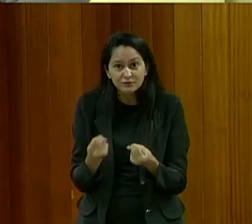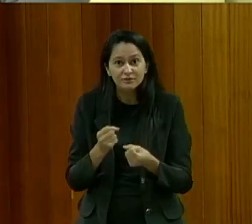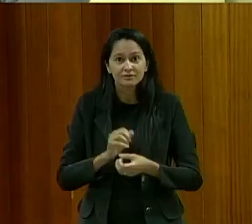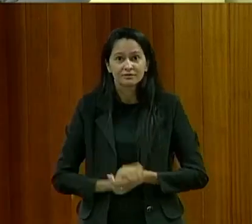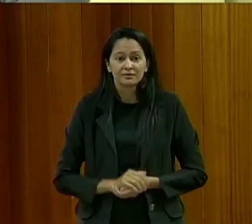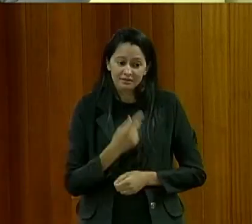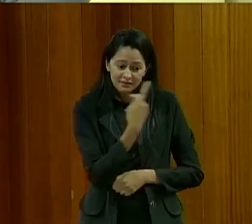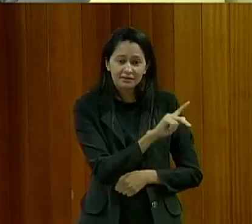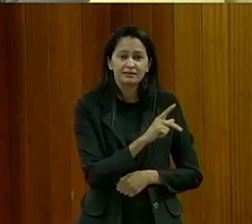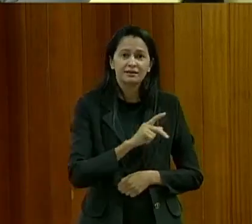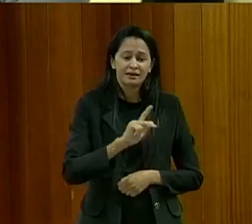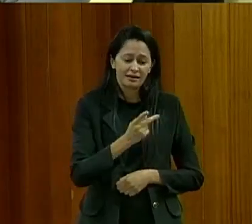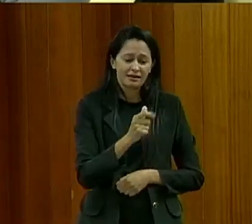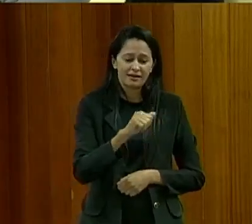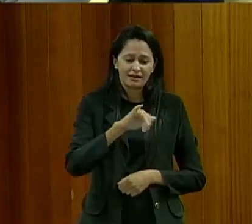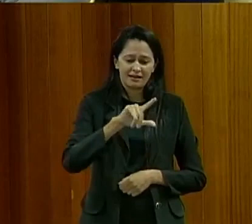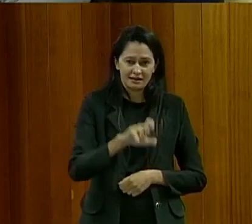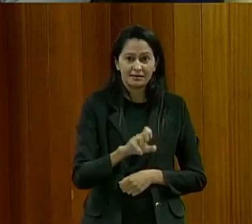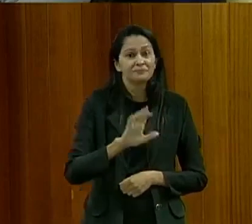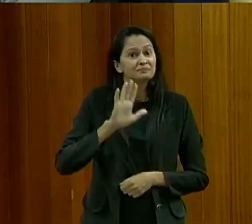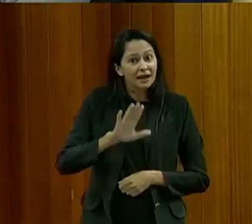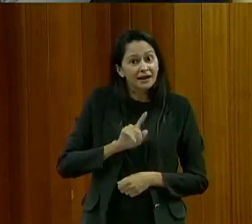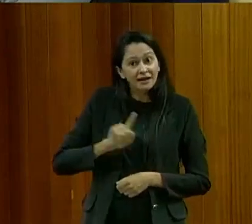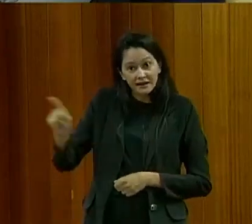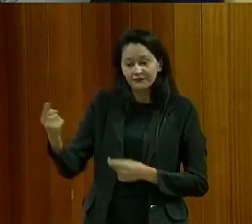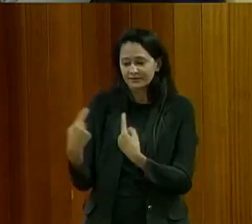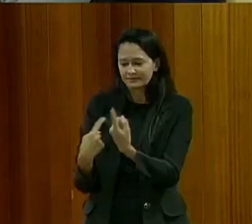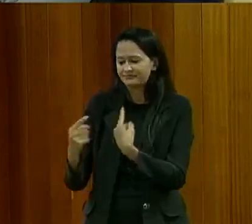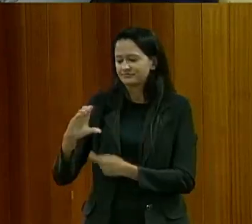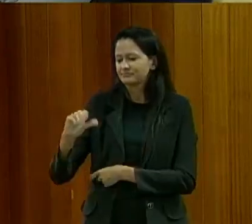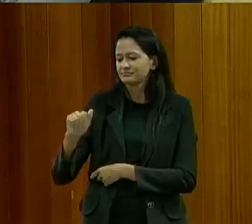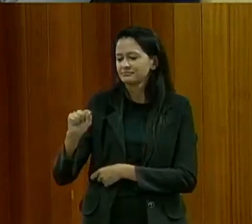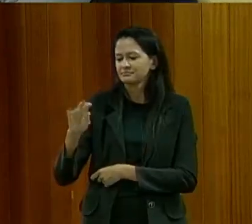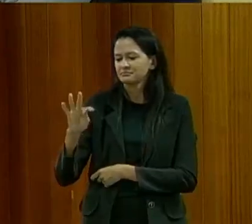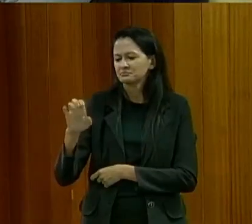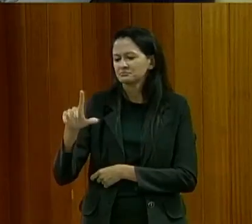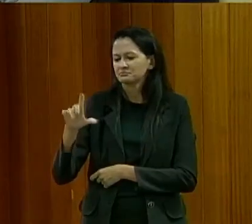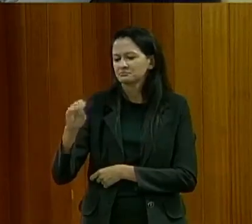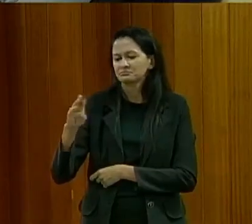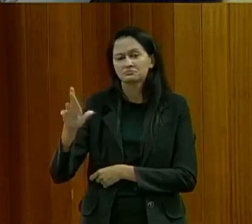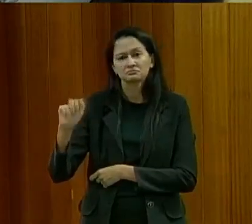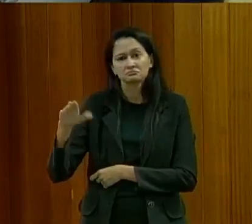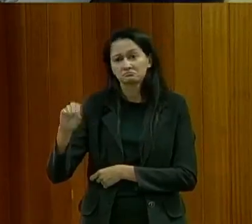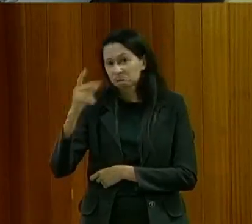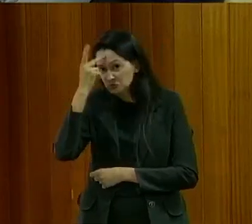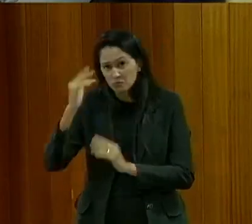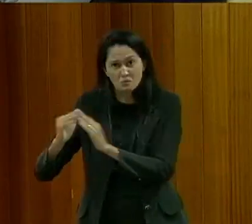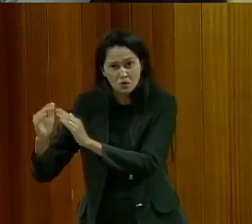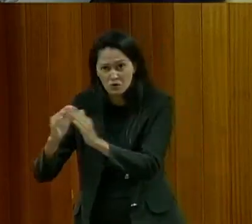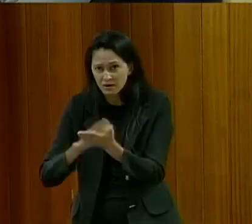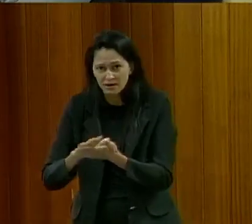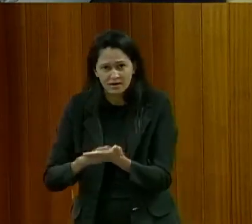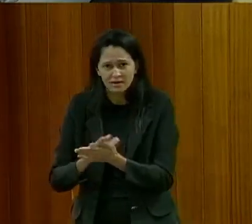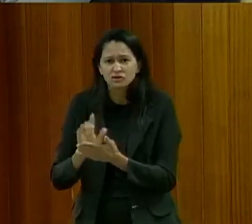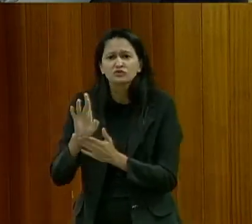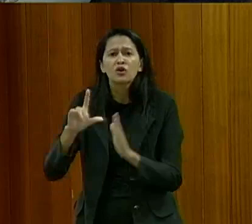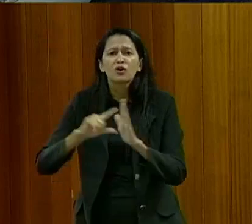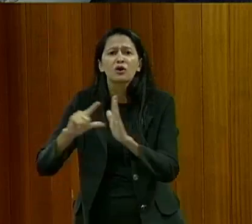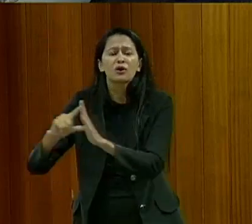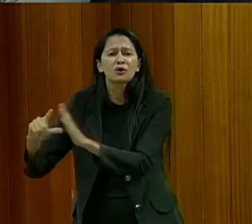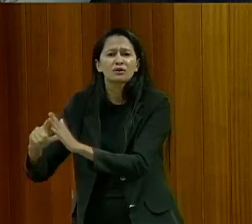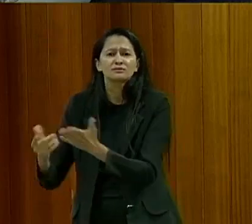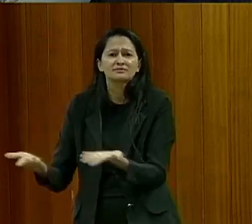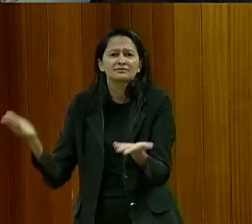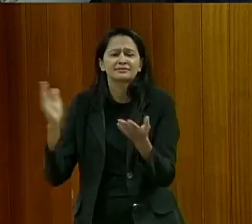tem. Agora lá naquela Castelo Branco, nem morador tem. Aqui lá só tem comerciante que aluga a maior parte daquele comércio